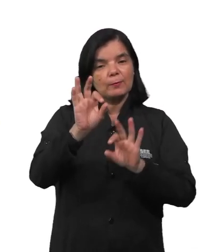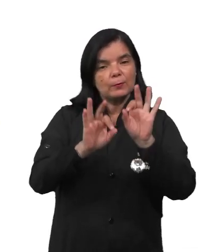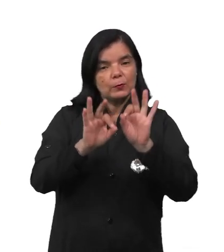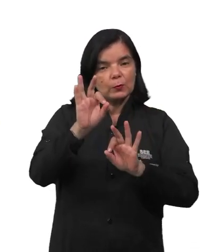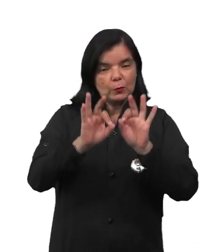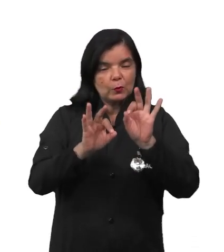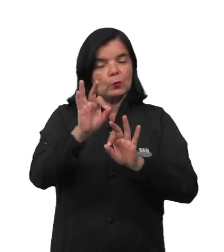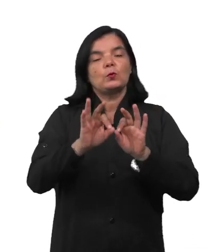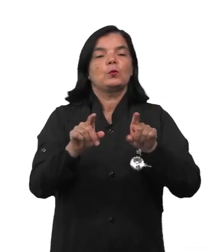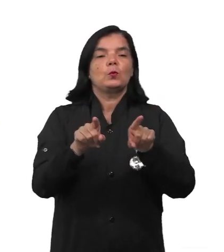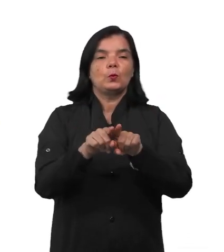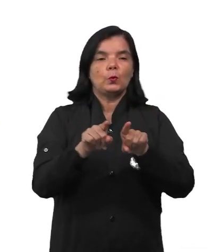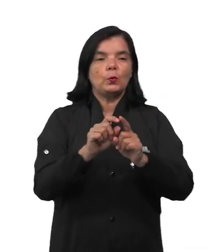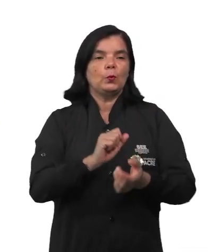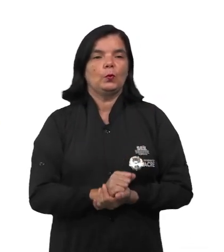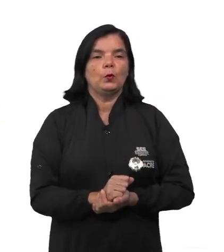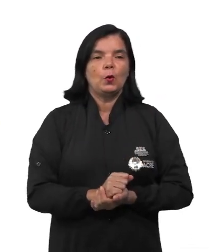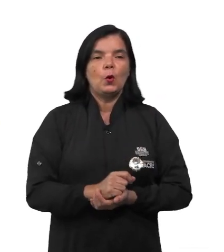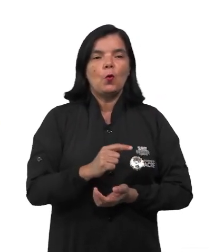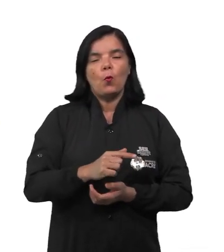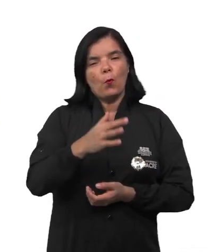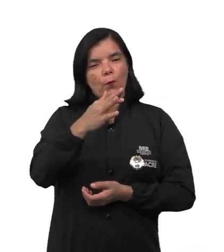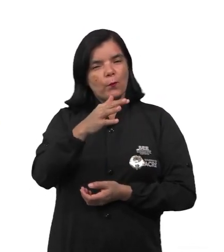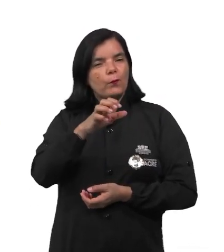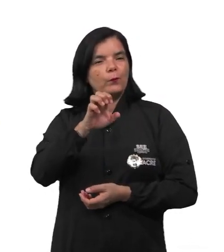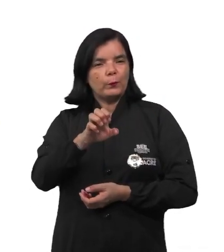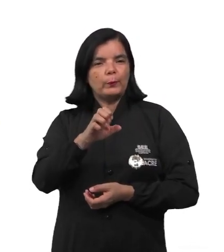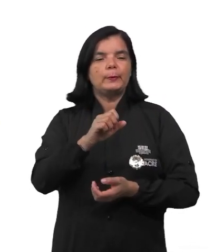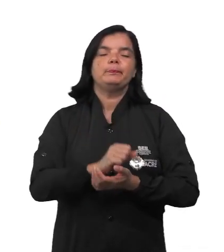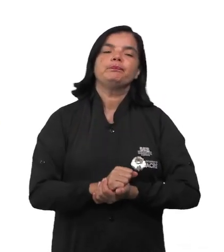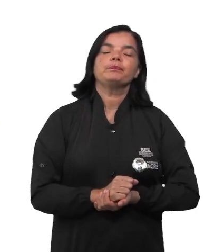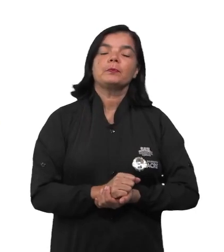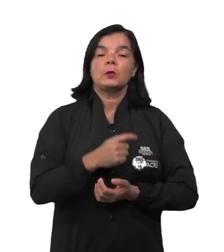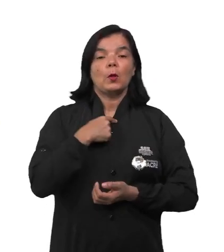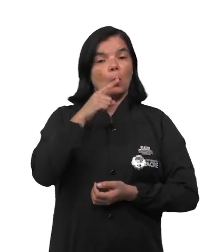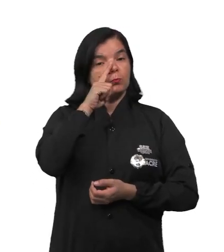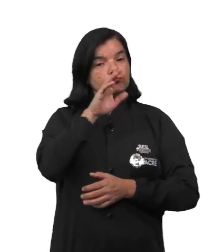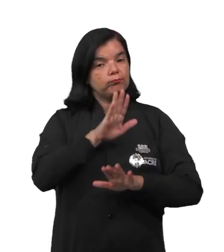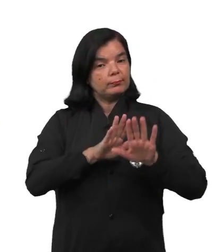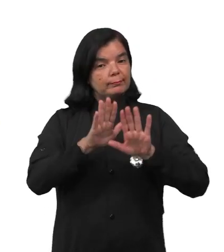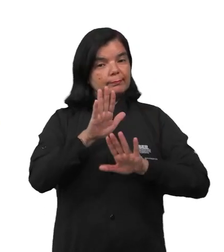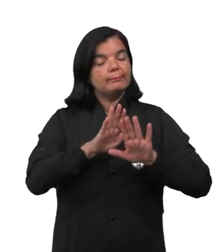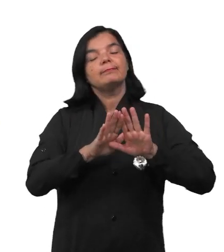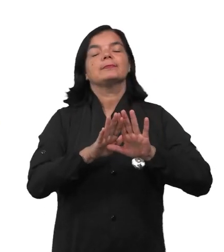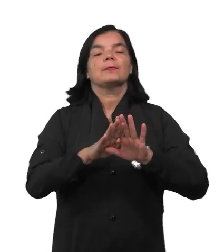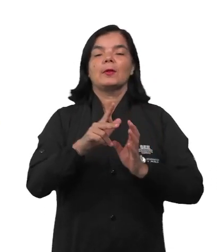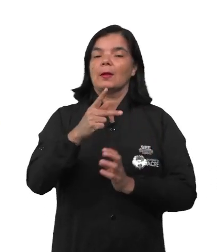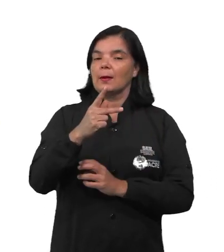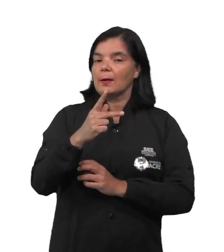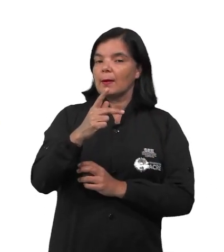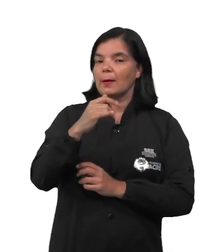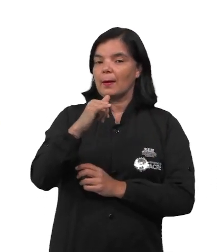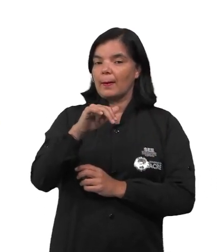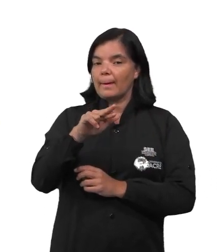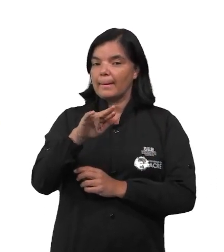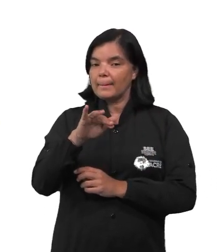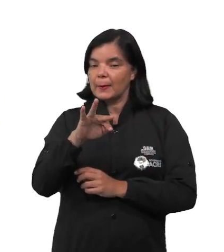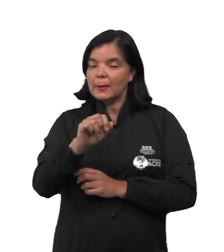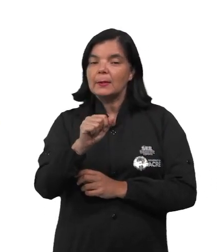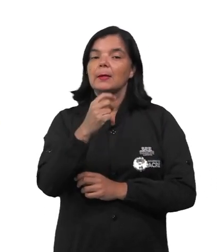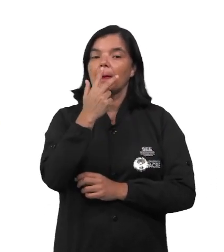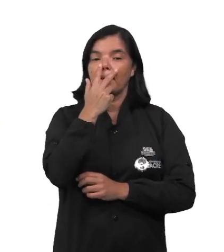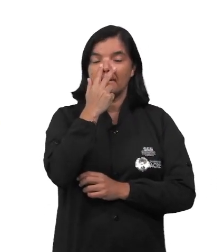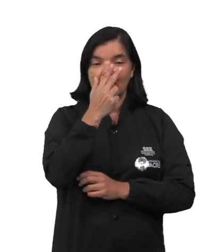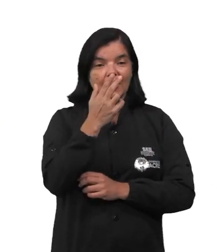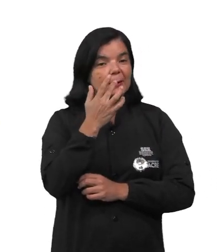um sulfeto ferroso ou um disulfeto, perfeito? Então, cuidado, que a pirita ela não é ouro, mas